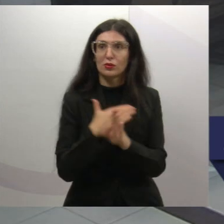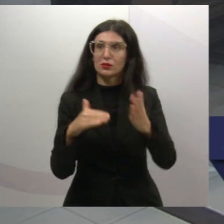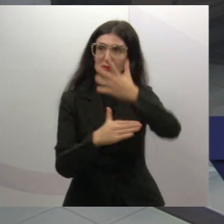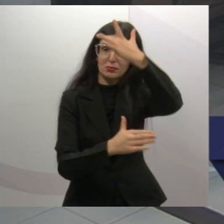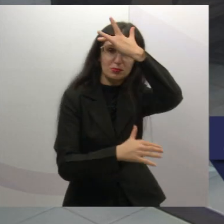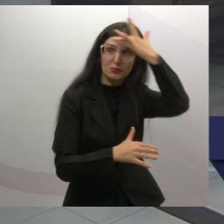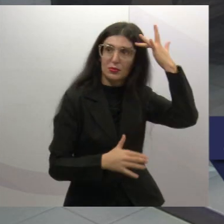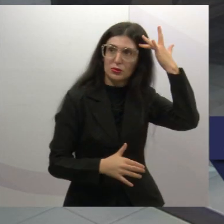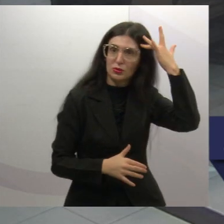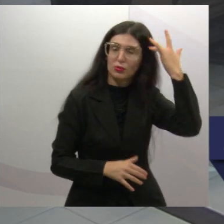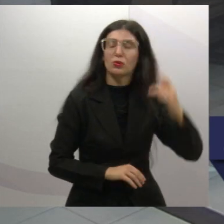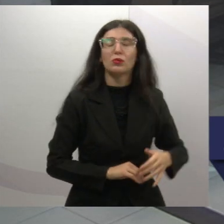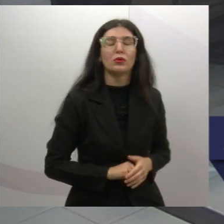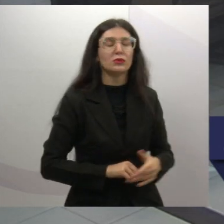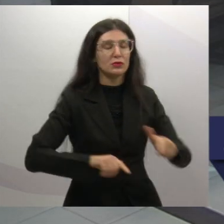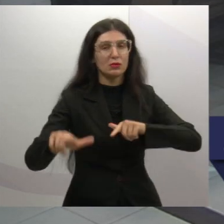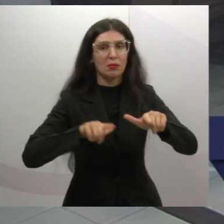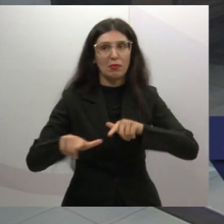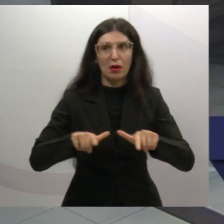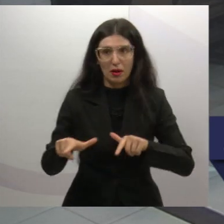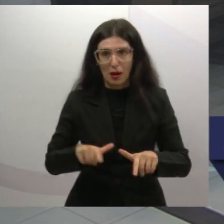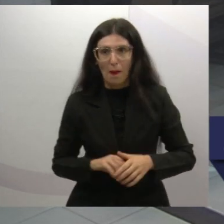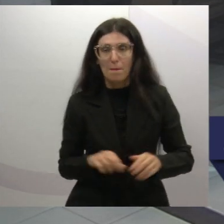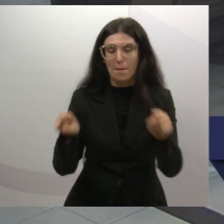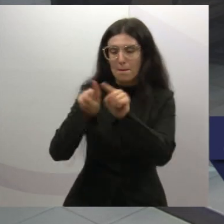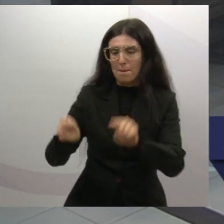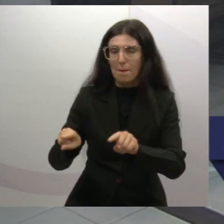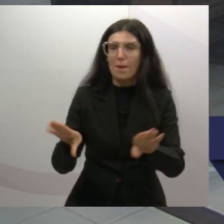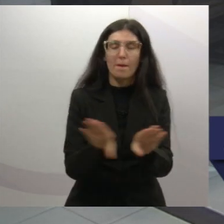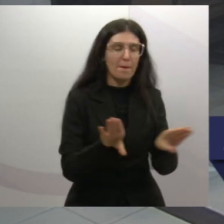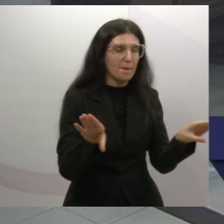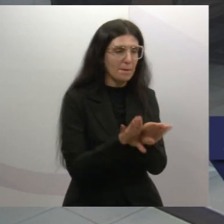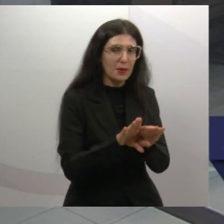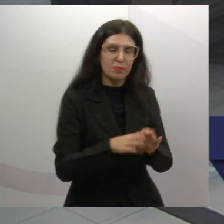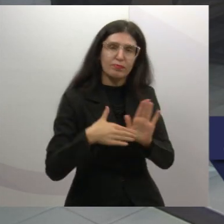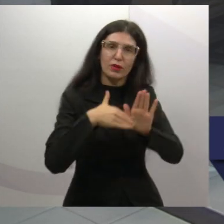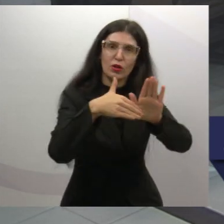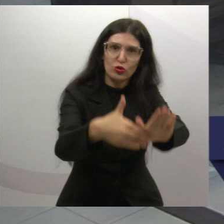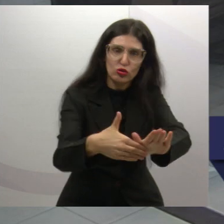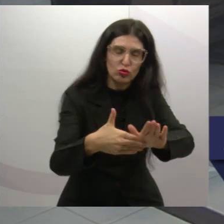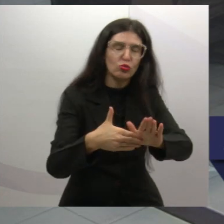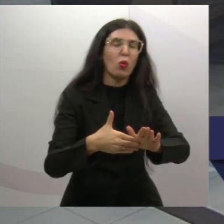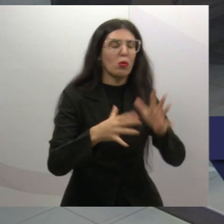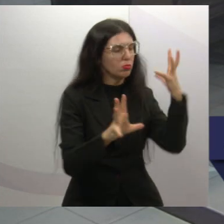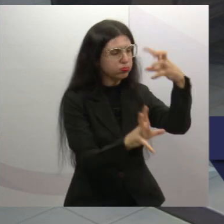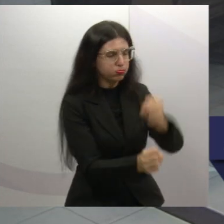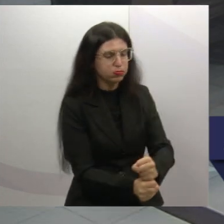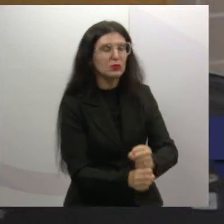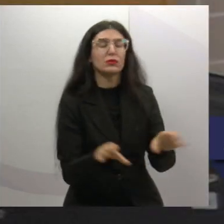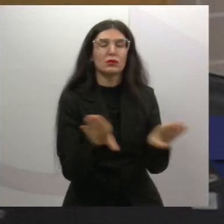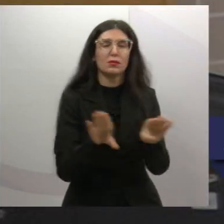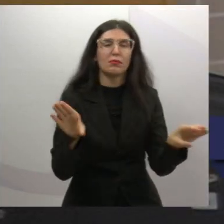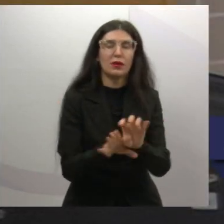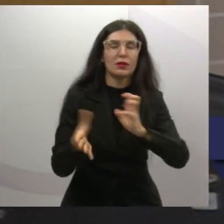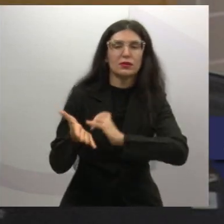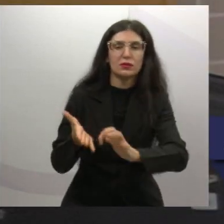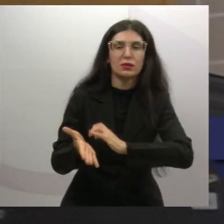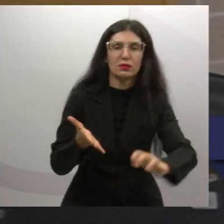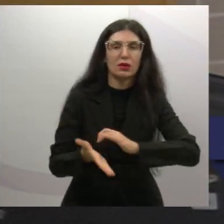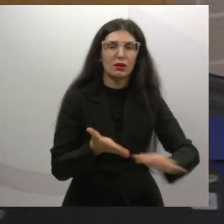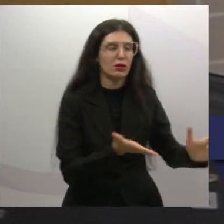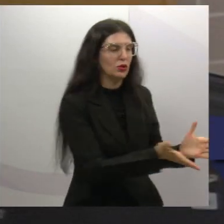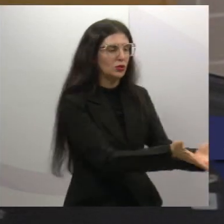foram detentores da construção desses números. Agradecer a toda a Secretaria de Finanças, que classifica os registros